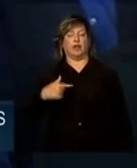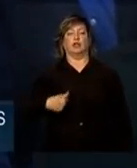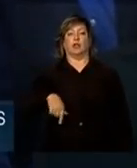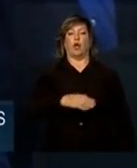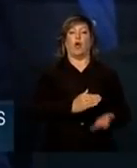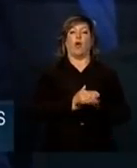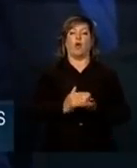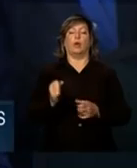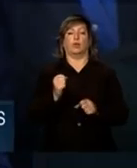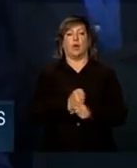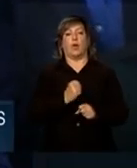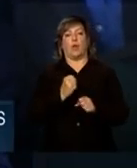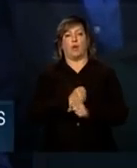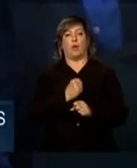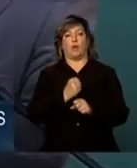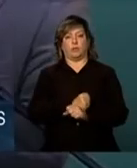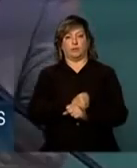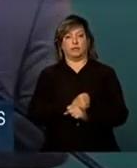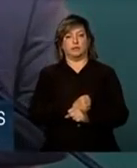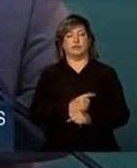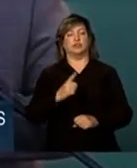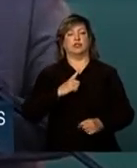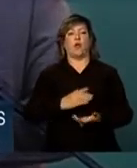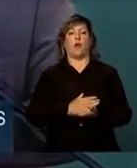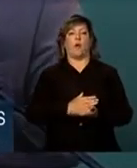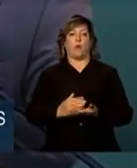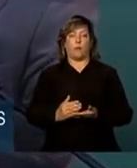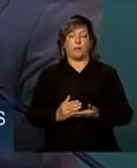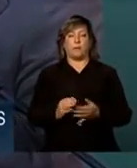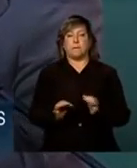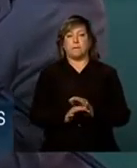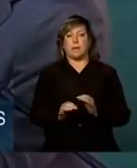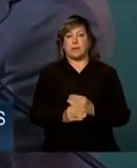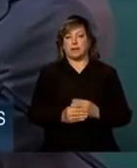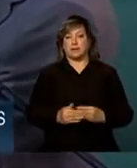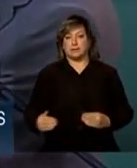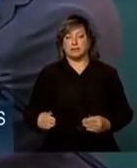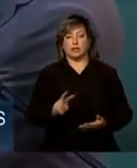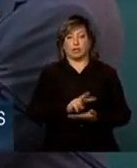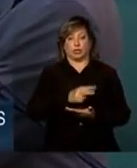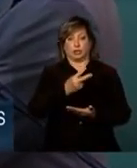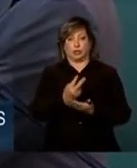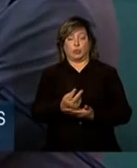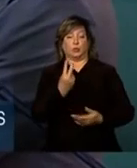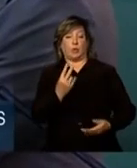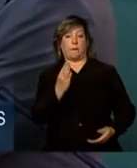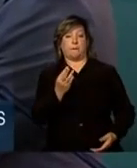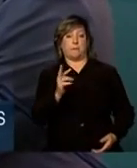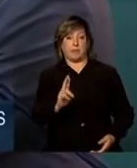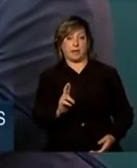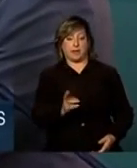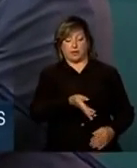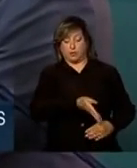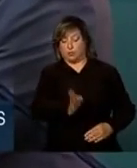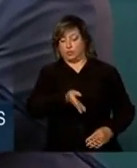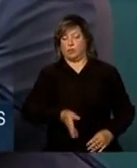que havíamos iniciado no processo de preparação, a duplicação das duas BRs que cruzam